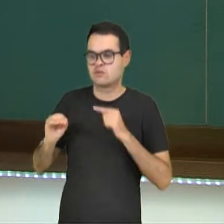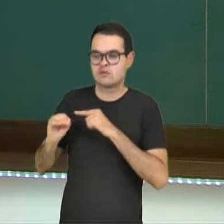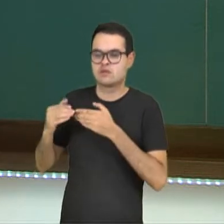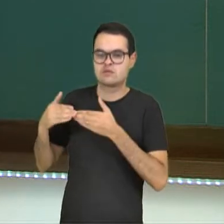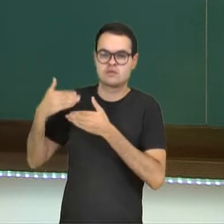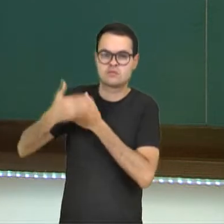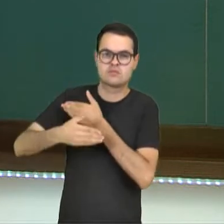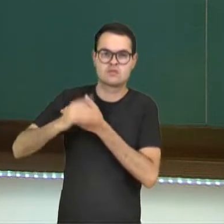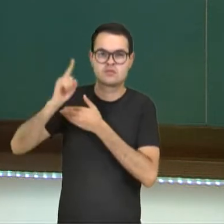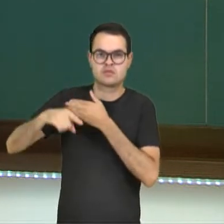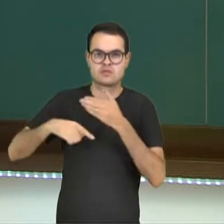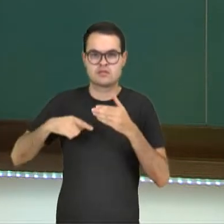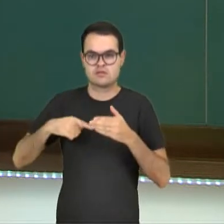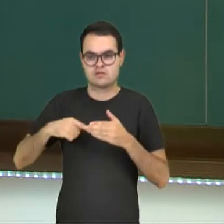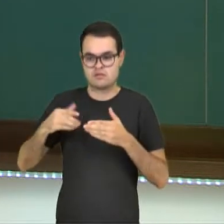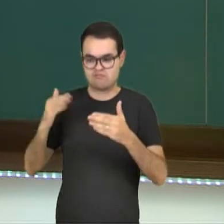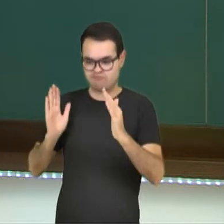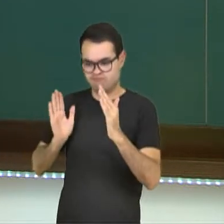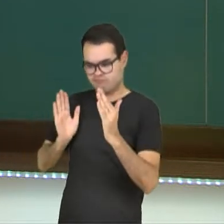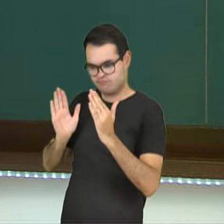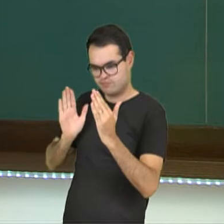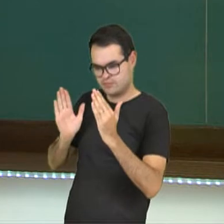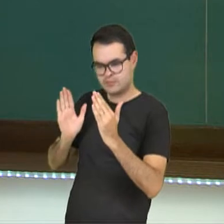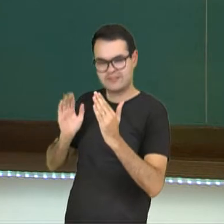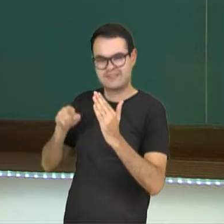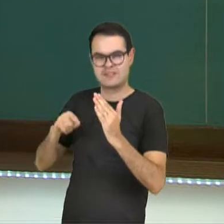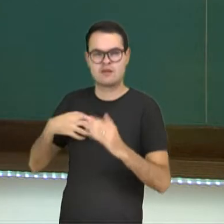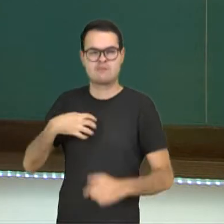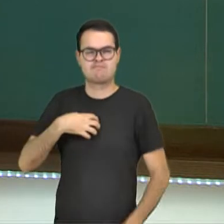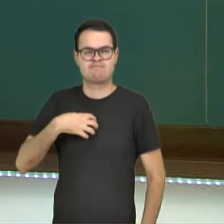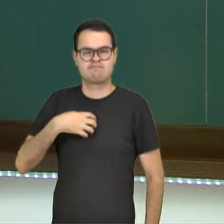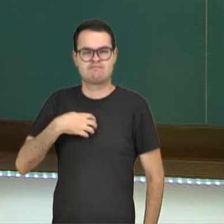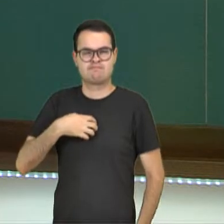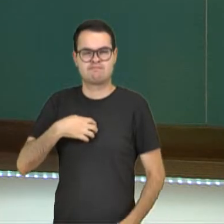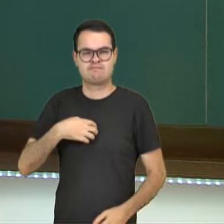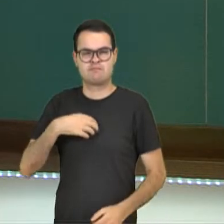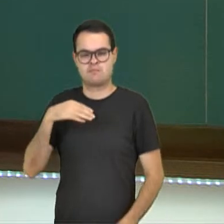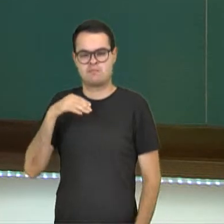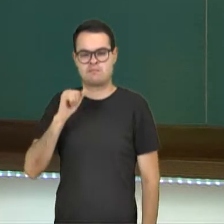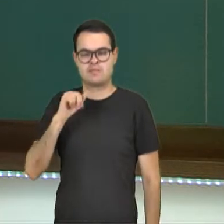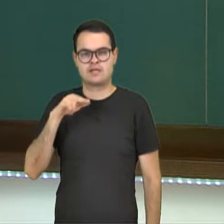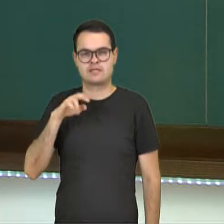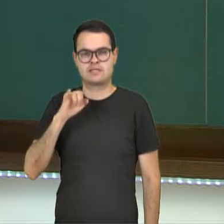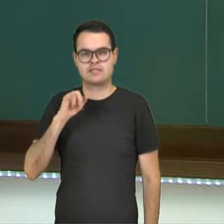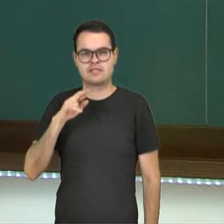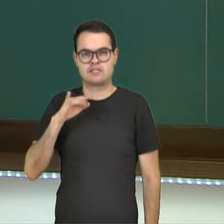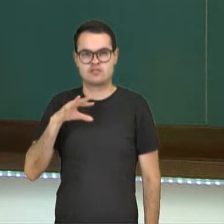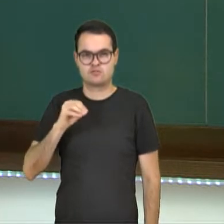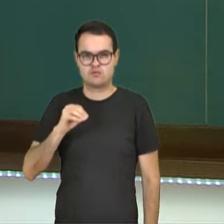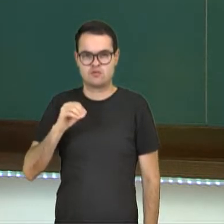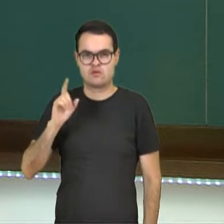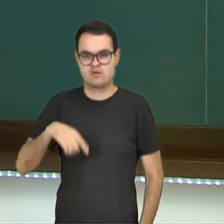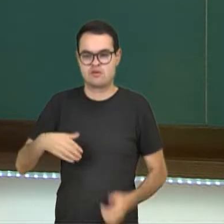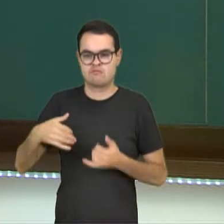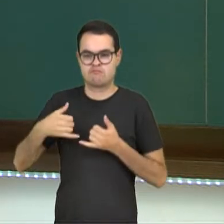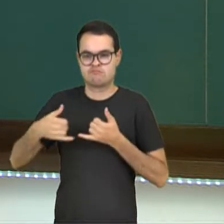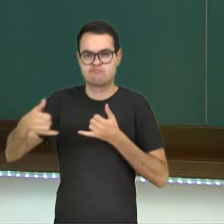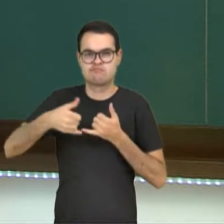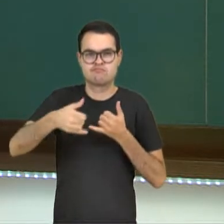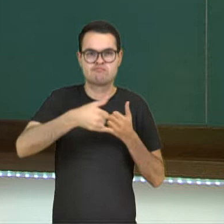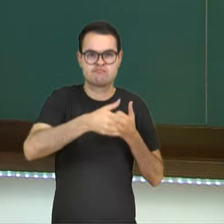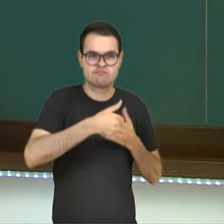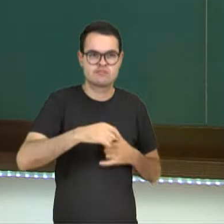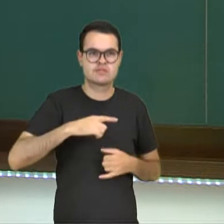gente chama de maneirismo. Tá? O maneirismo, né, que é outro termo criado por Jorge Vasari, lembrando que foi ele mesmo que